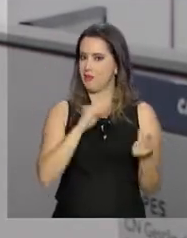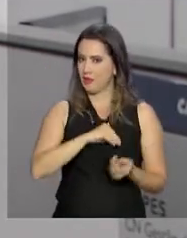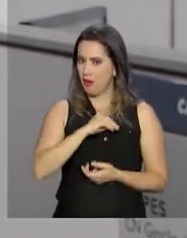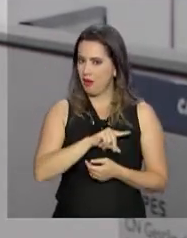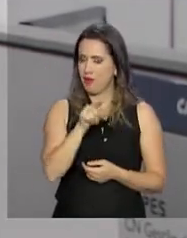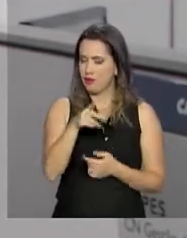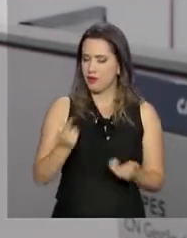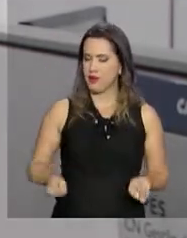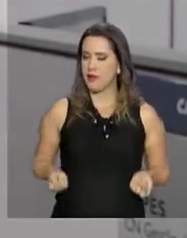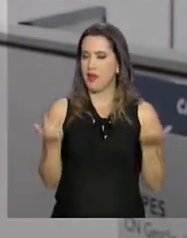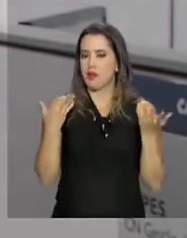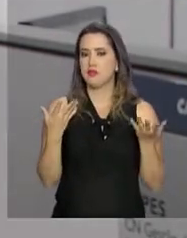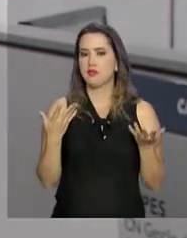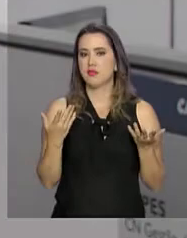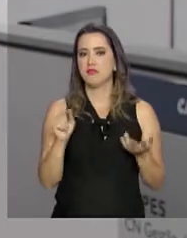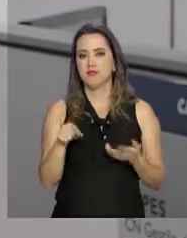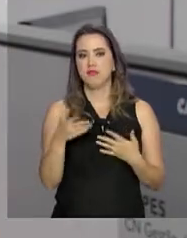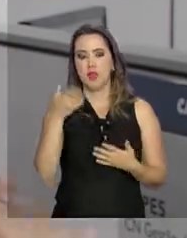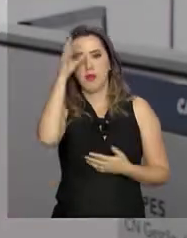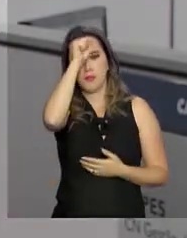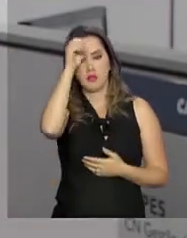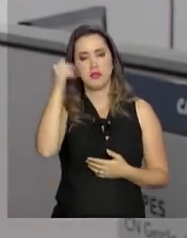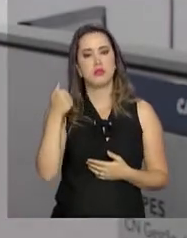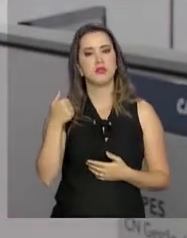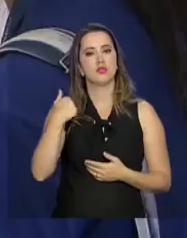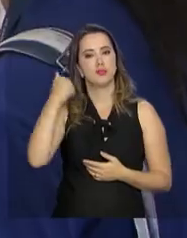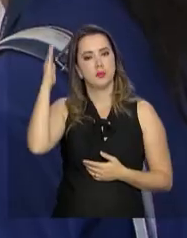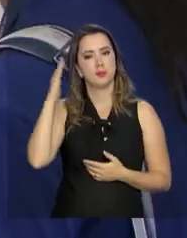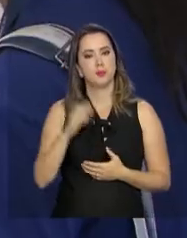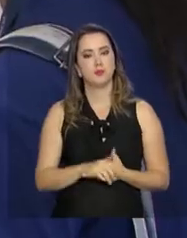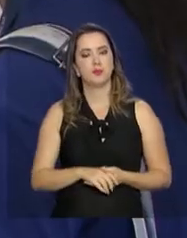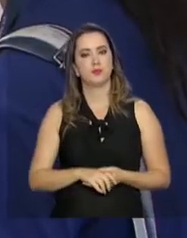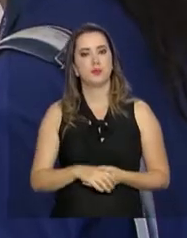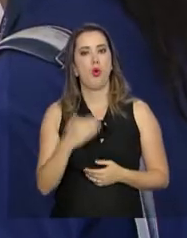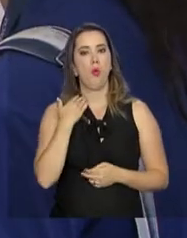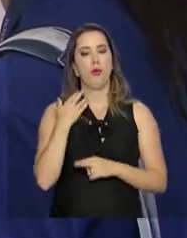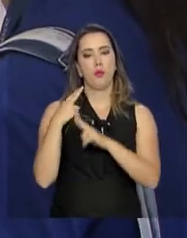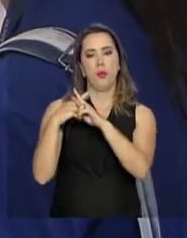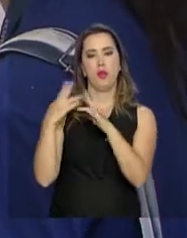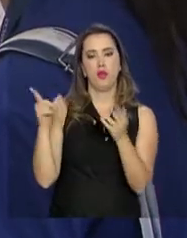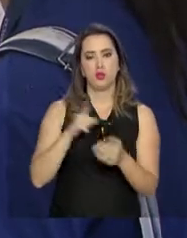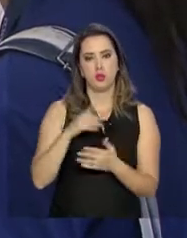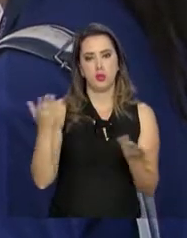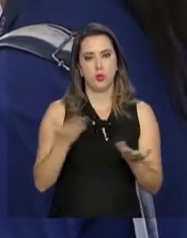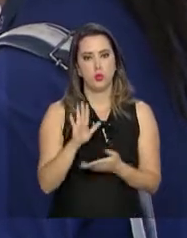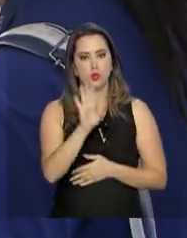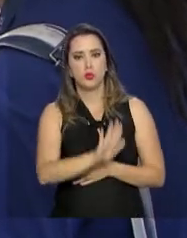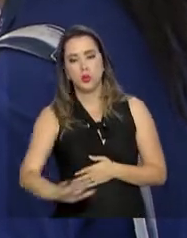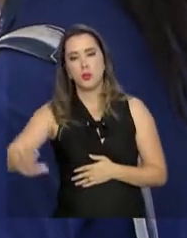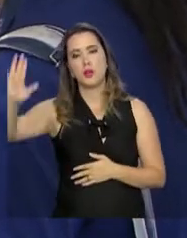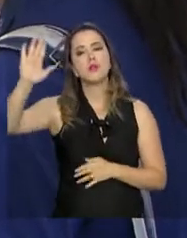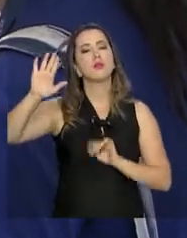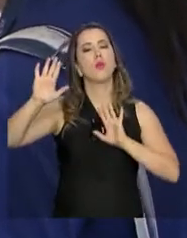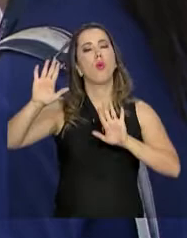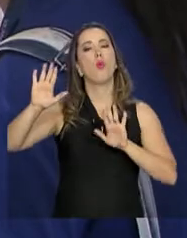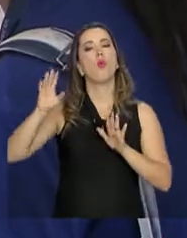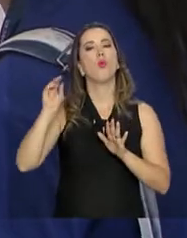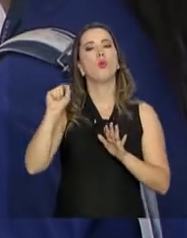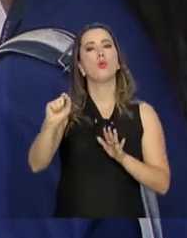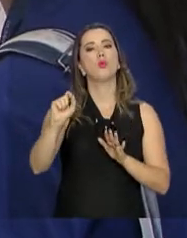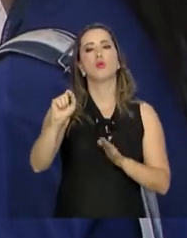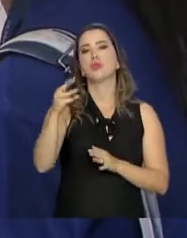saber o que você vai gastar em tem uma maturidade sobre isso né a caixa tem hoje em todo o país três mil e oitocentos jovens